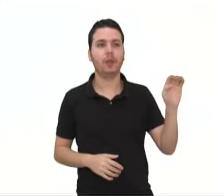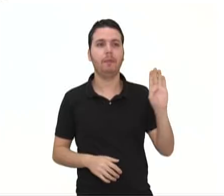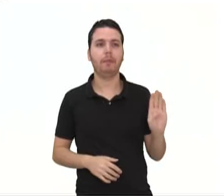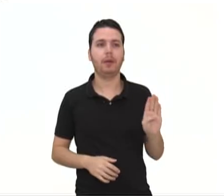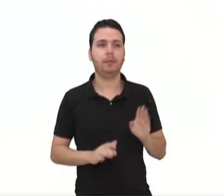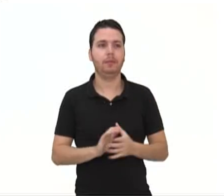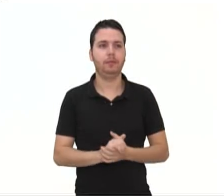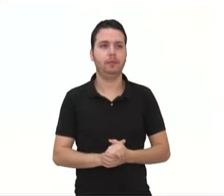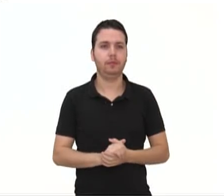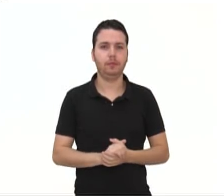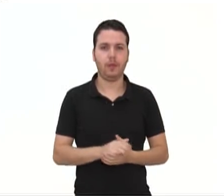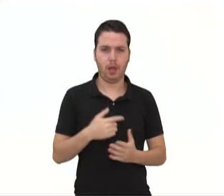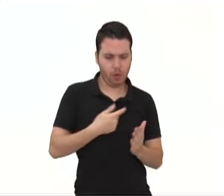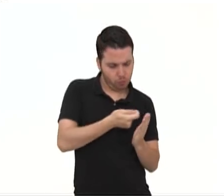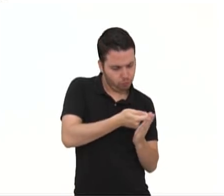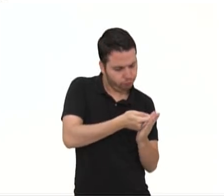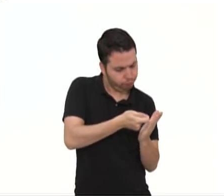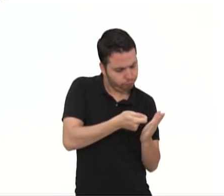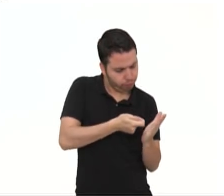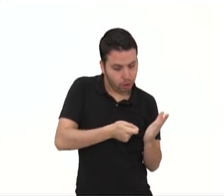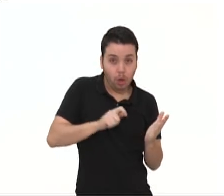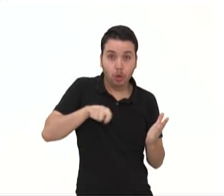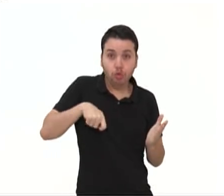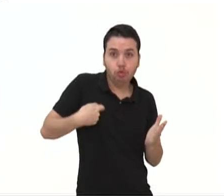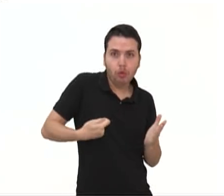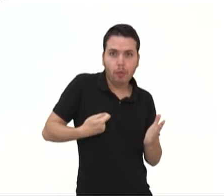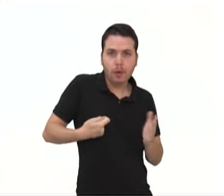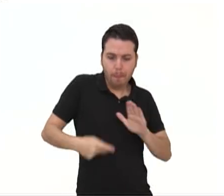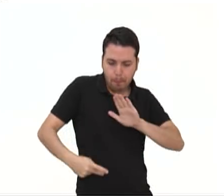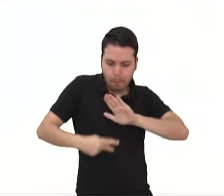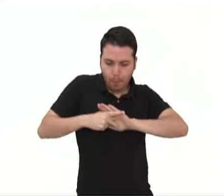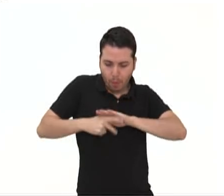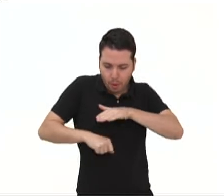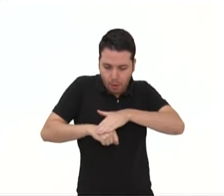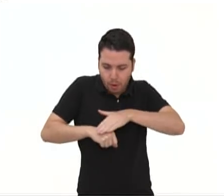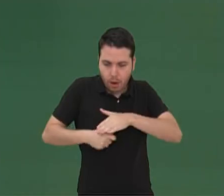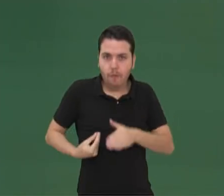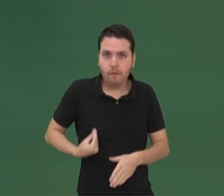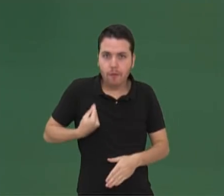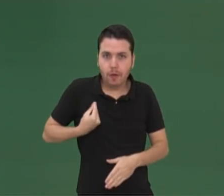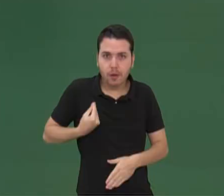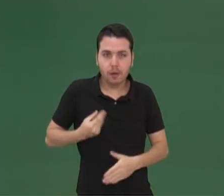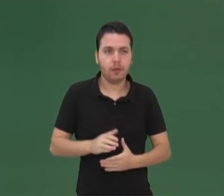B. Escrever sobre a própria vida?